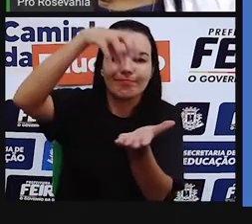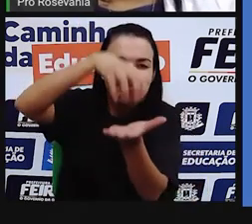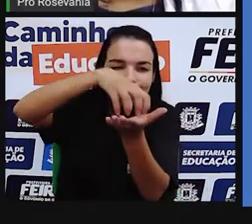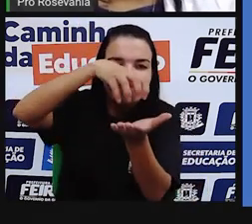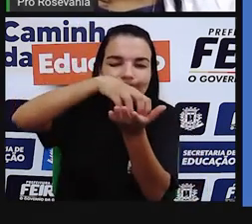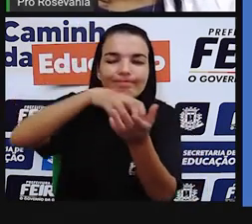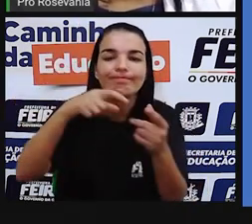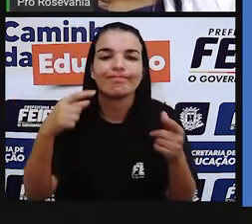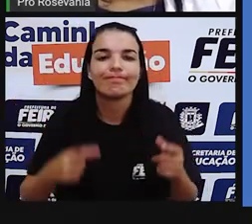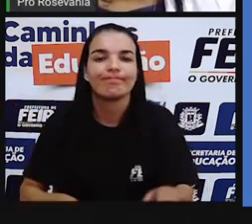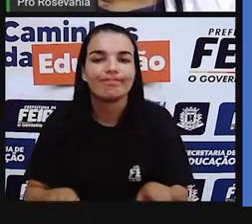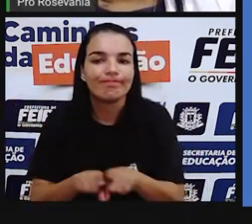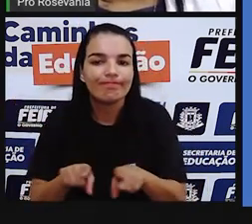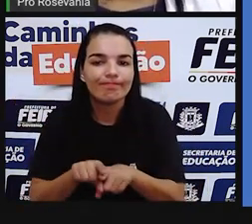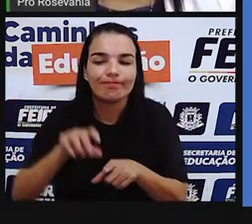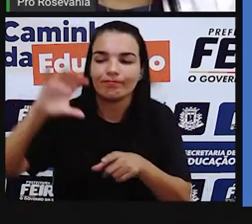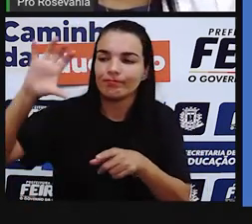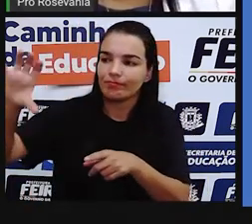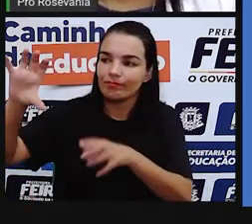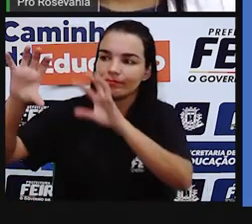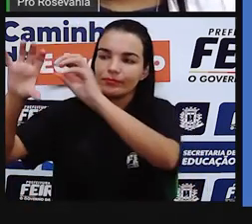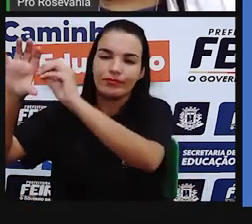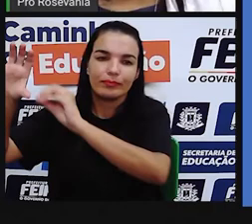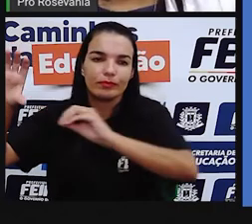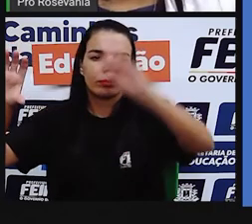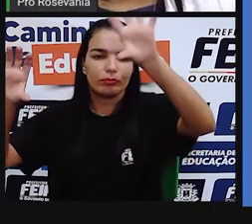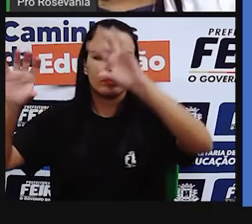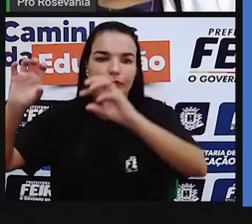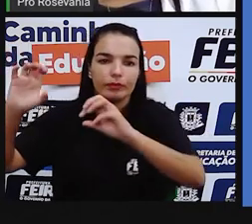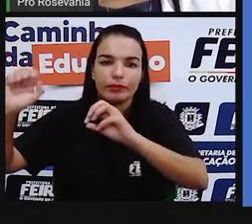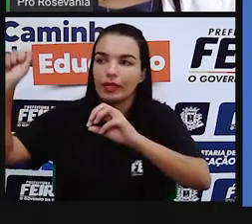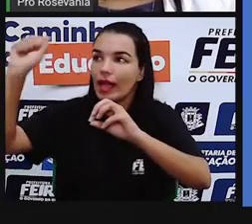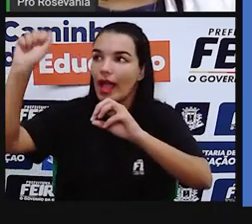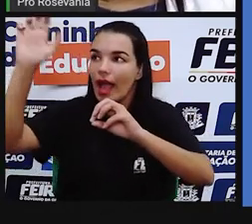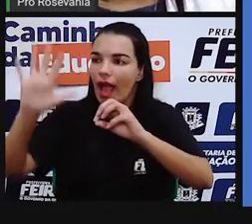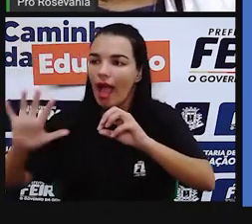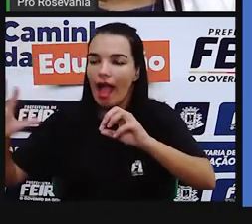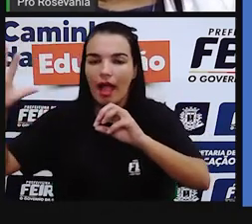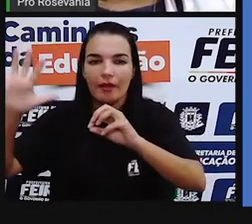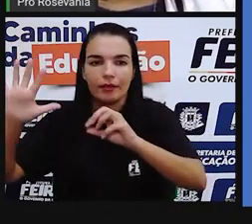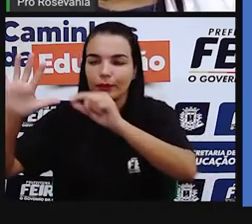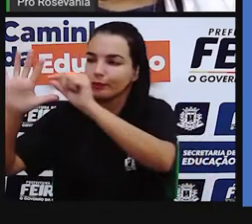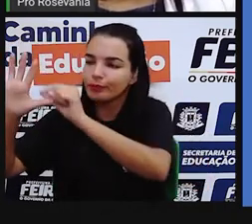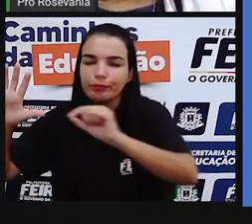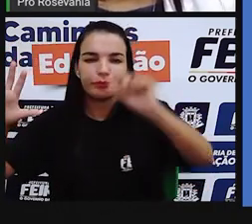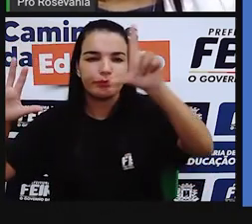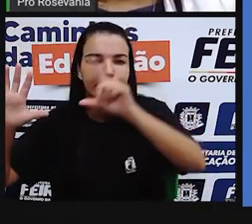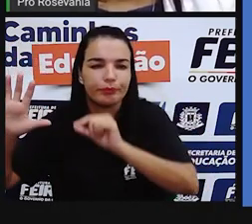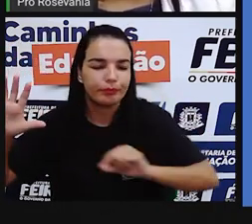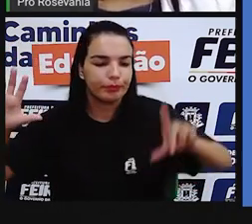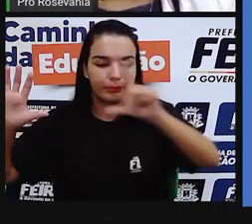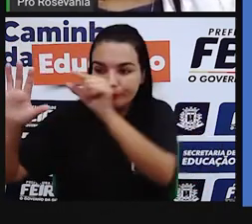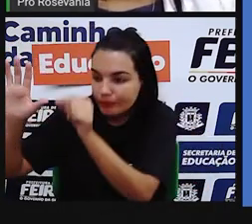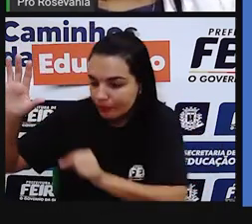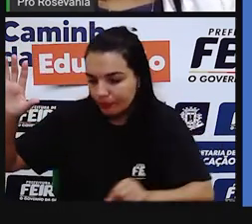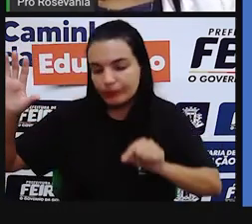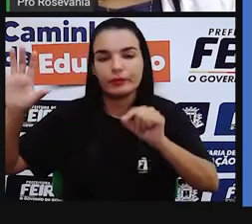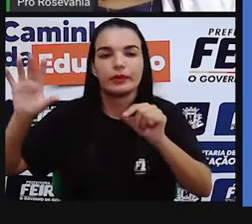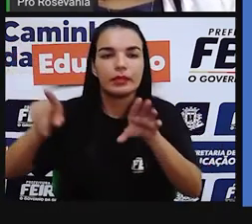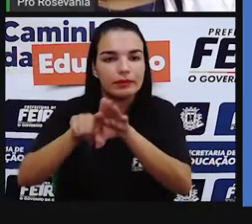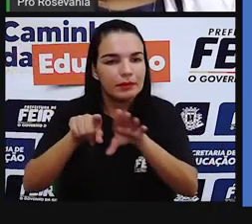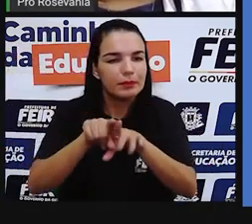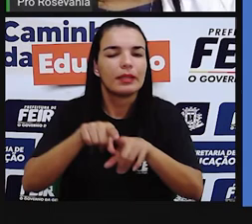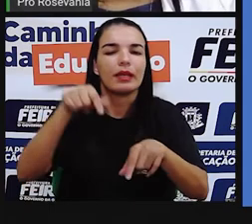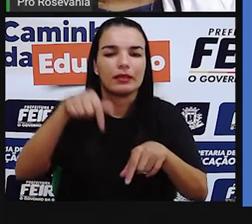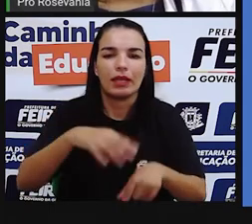do Senegal, para o norte da América do Norte. Então, na realidade, essa diáspora ela foi muito grande. Né?